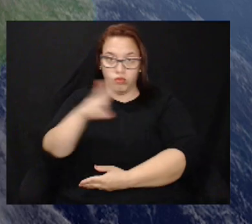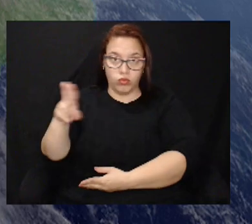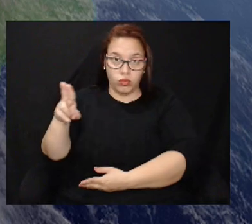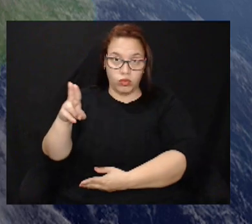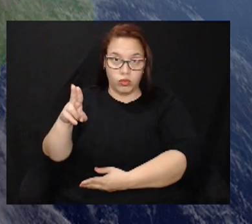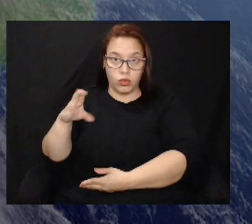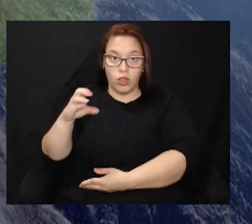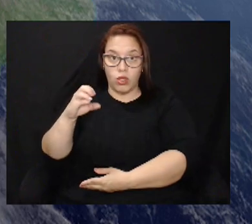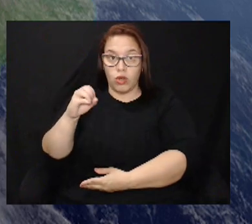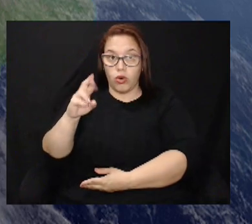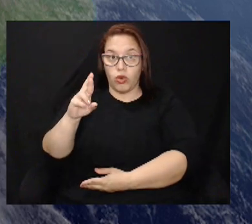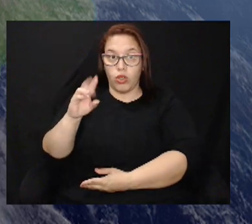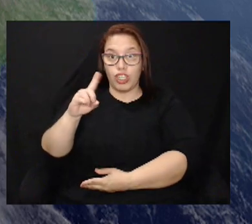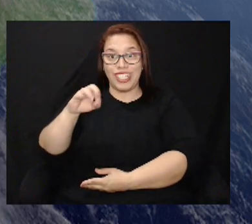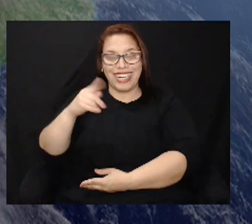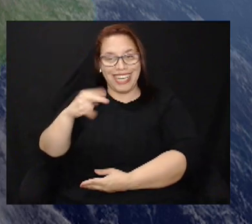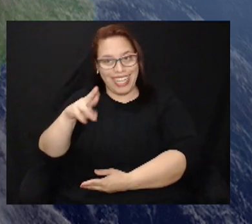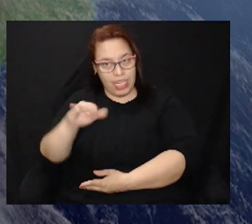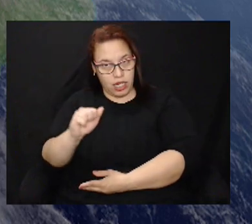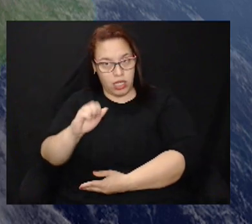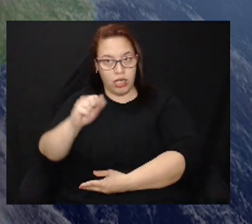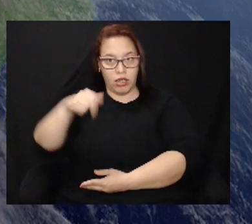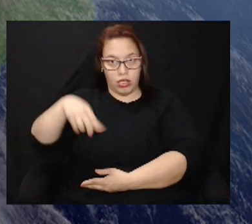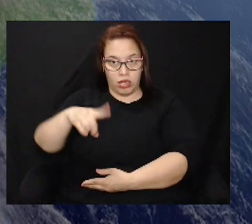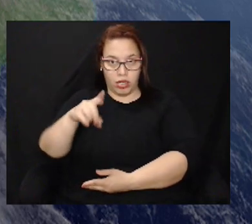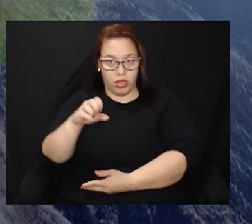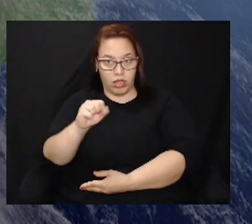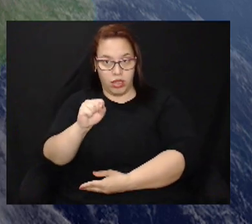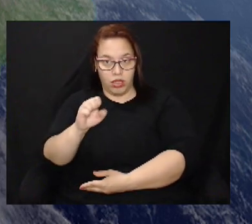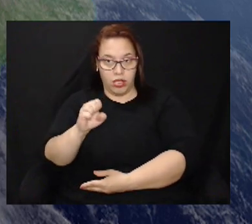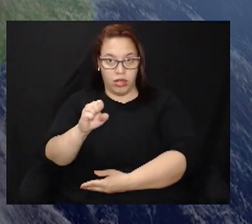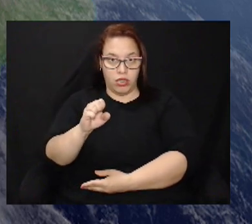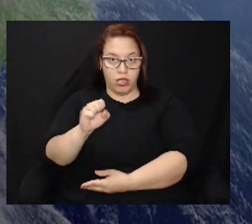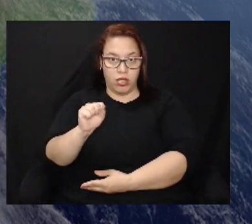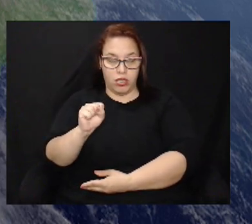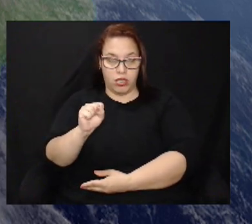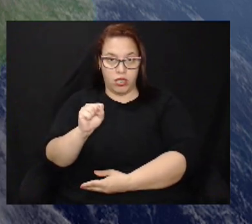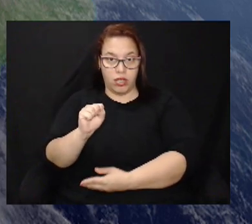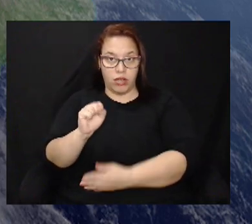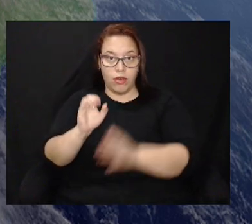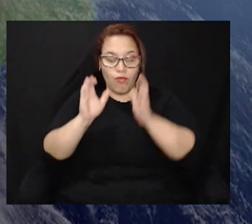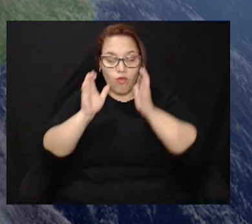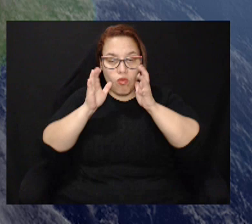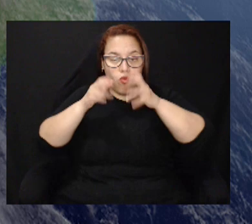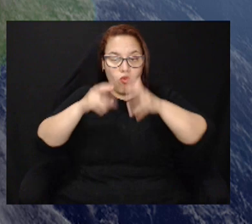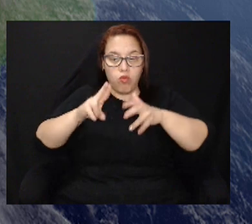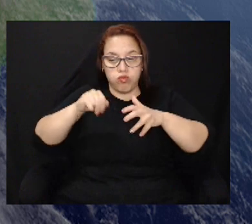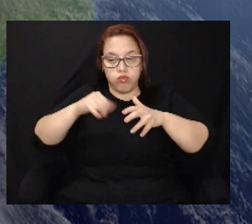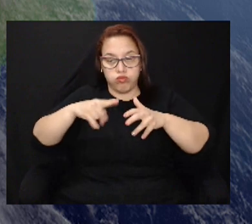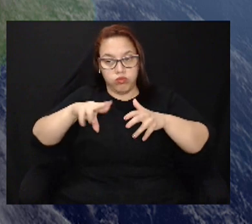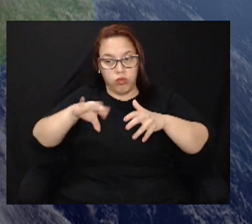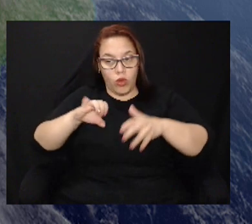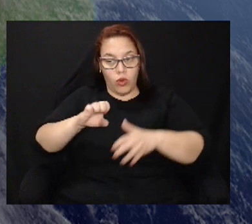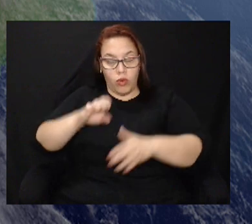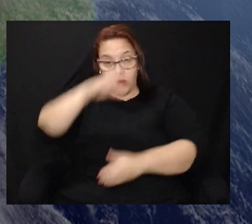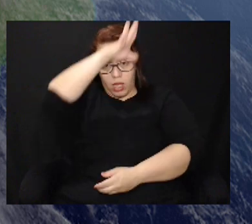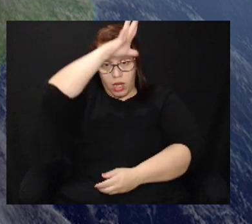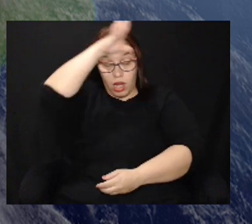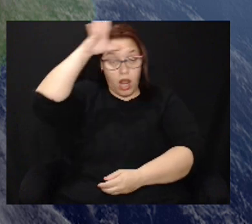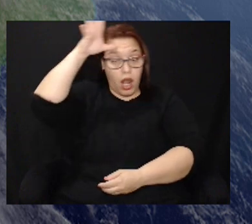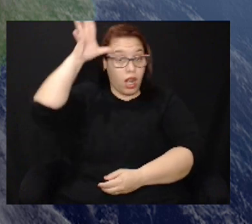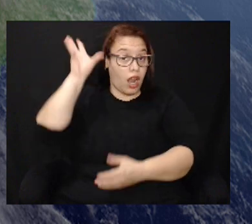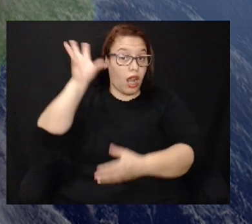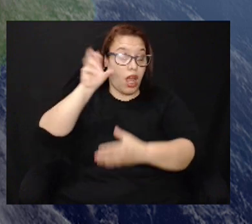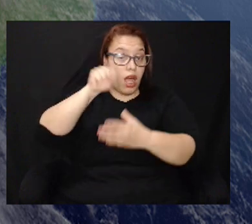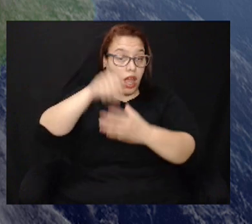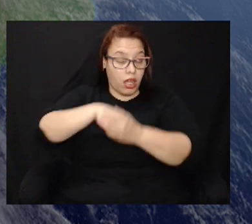Andes. Essa parede gigantesca faz concentrar toda a umidade na Amazônia. Somada à